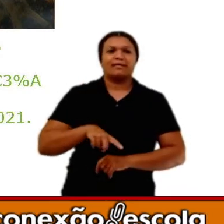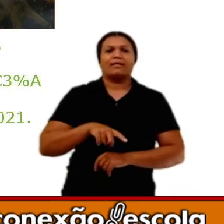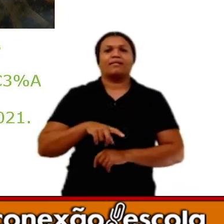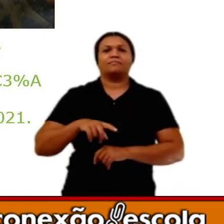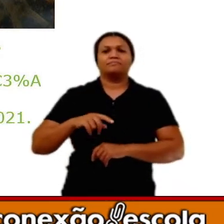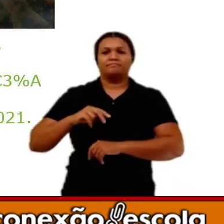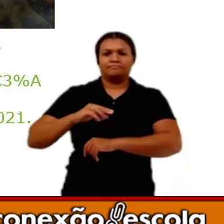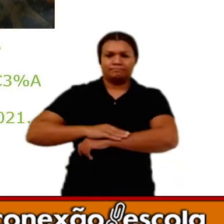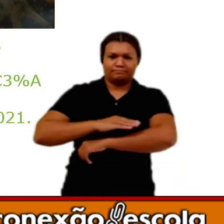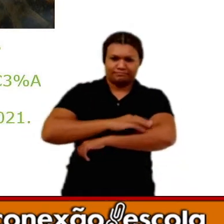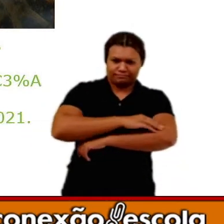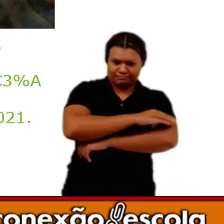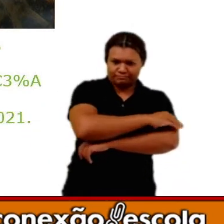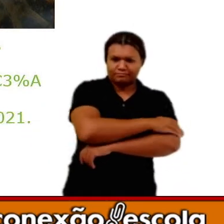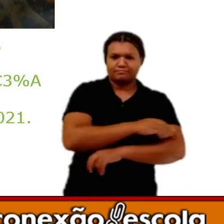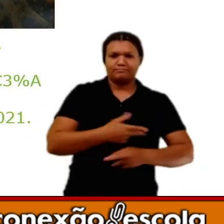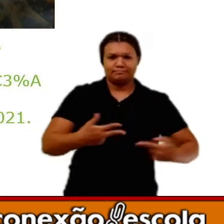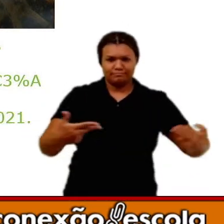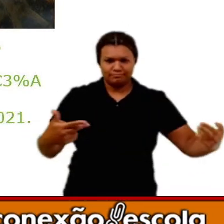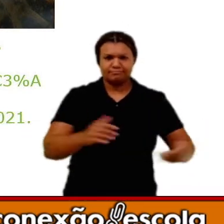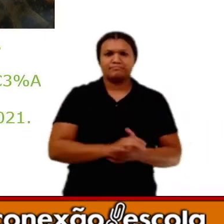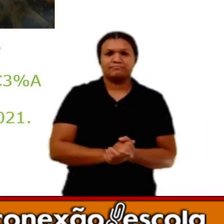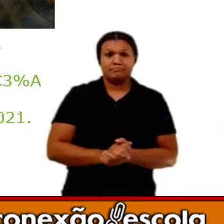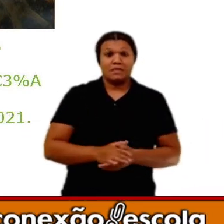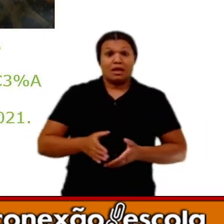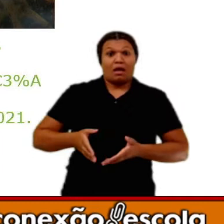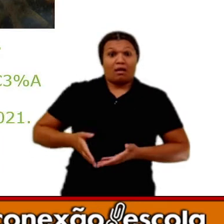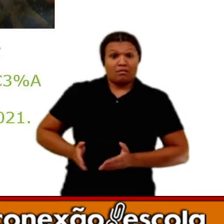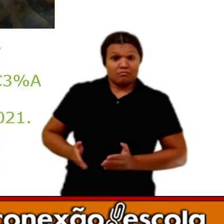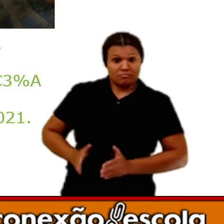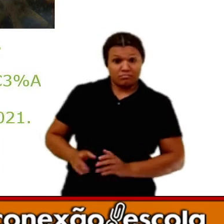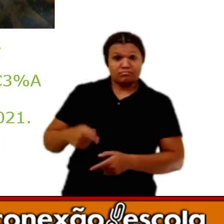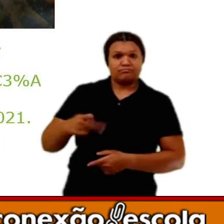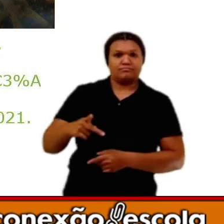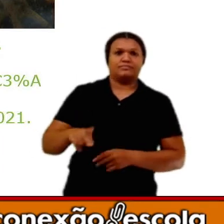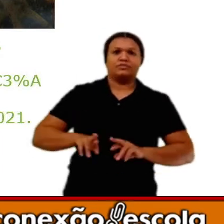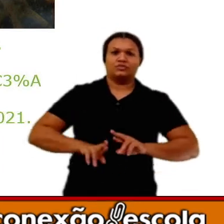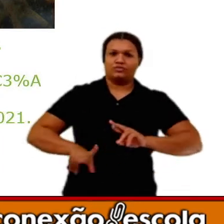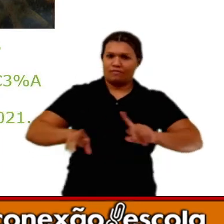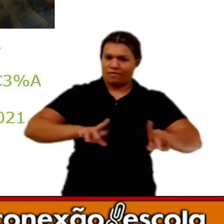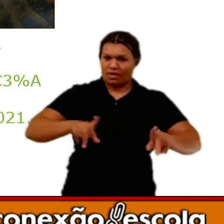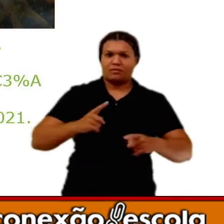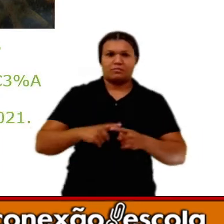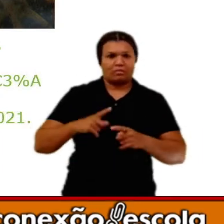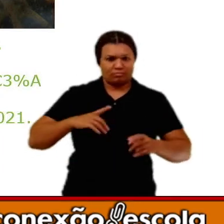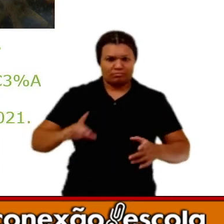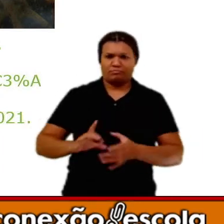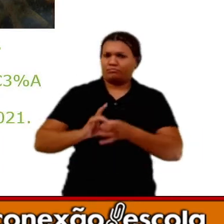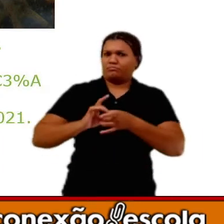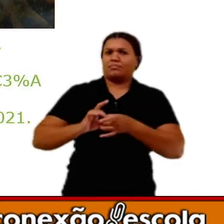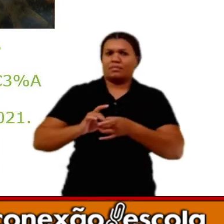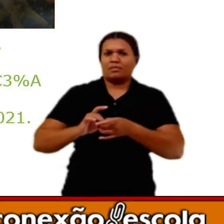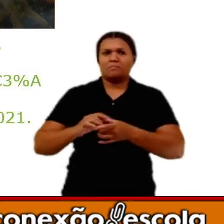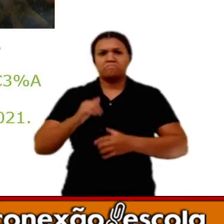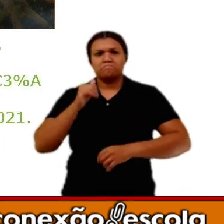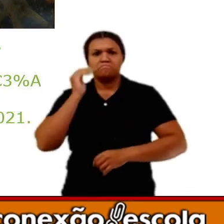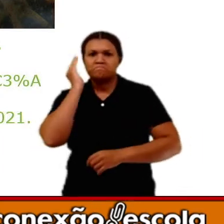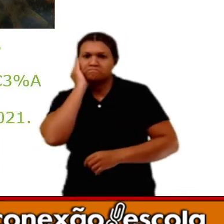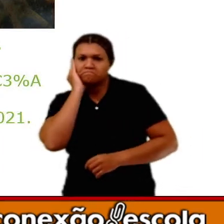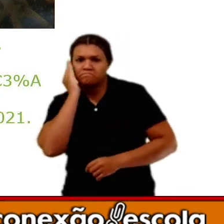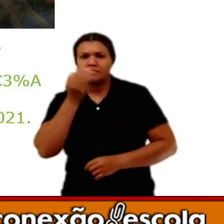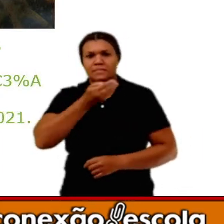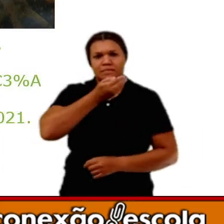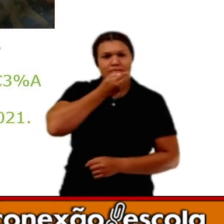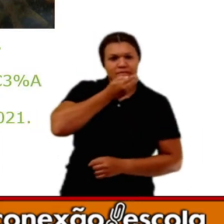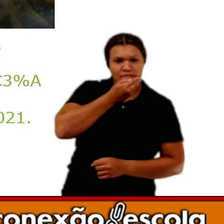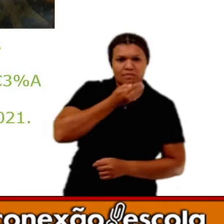reprodução deles é sexuada, porque existe essa união entre gameta masculino e feminino, no entanto, a fecundação